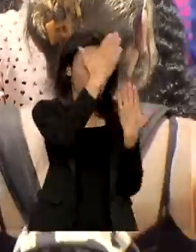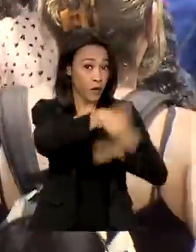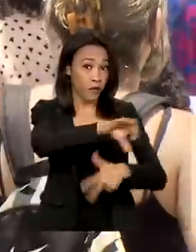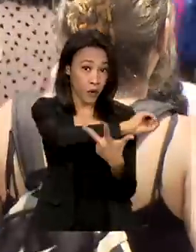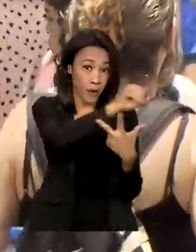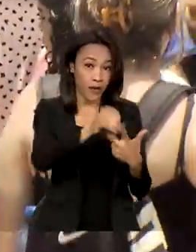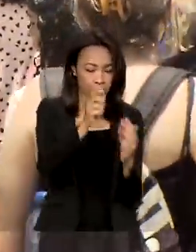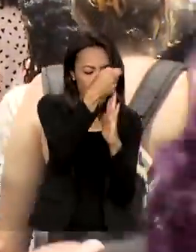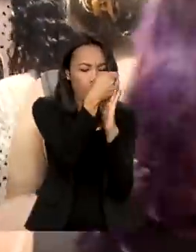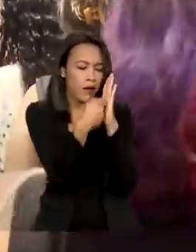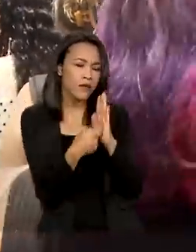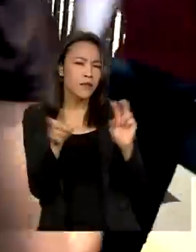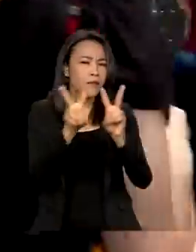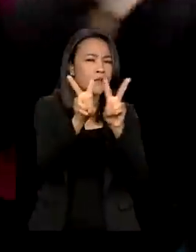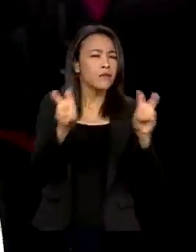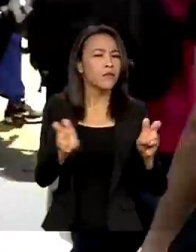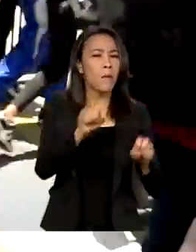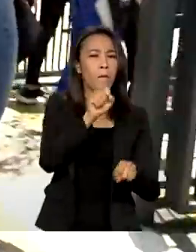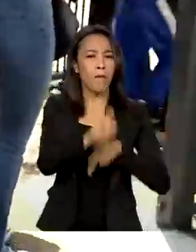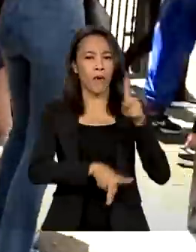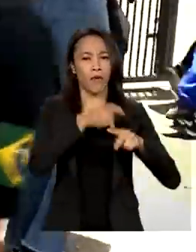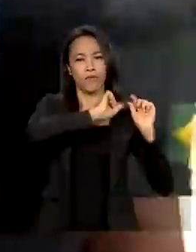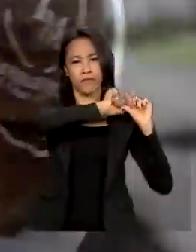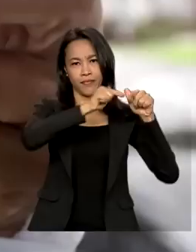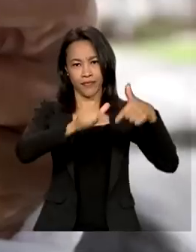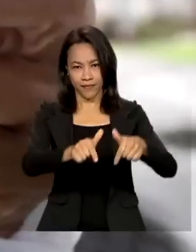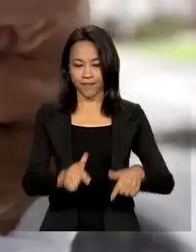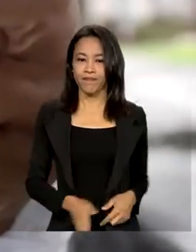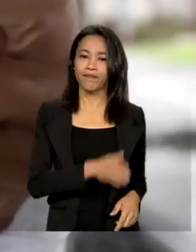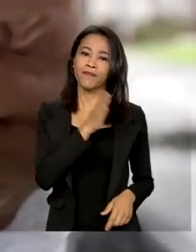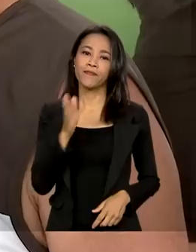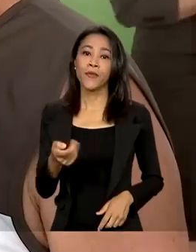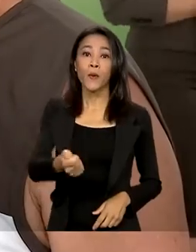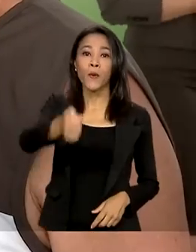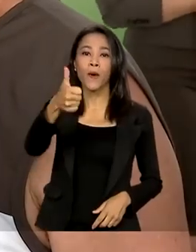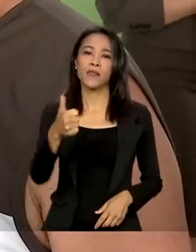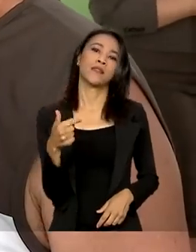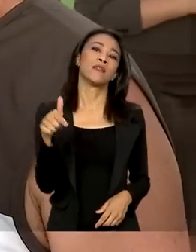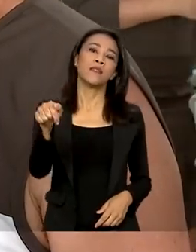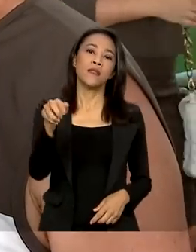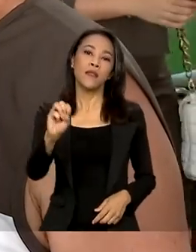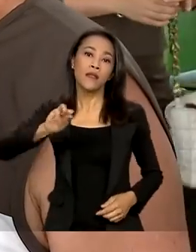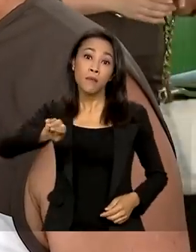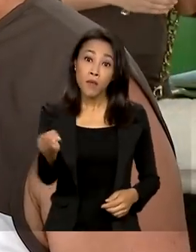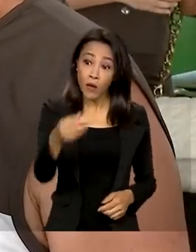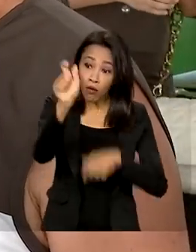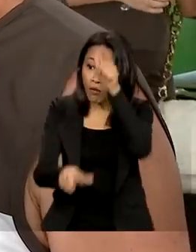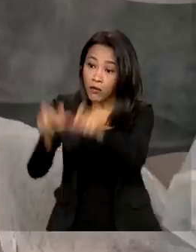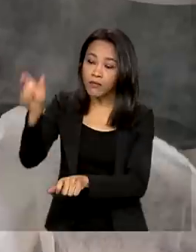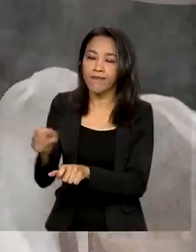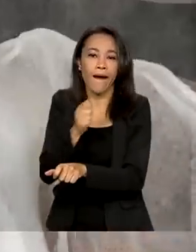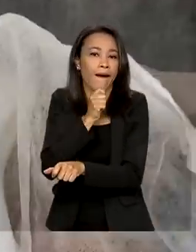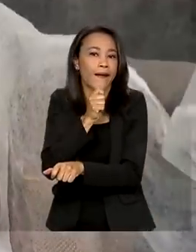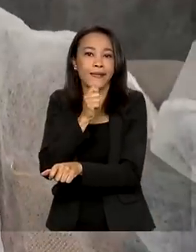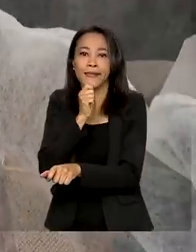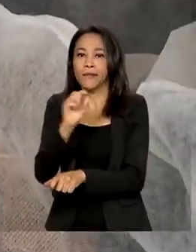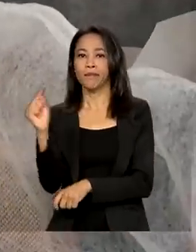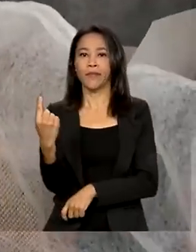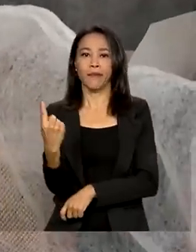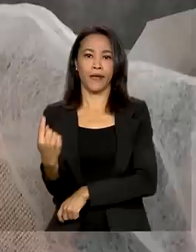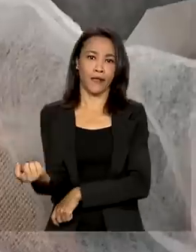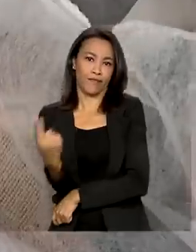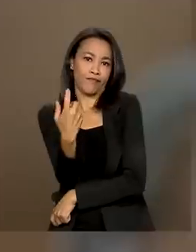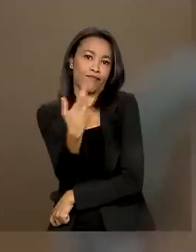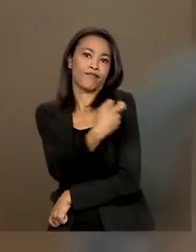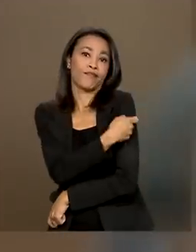redação foi sobre povos tradicionais quase 70 milhões de brasileiros ainda não tomaram a primeira dose de